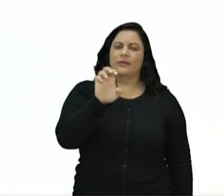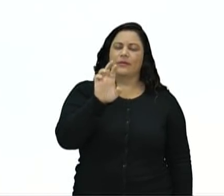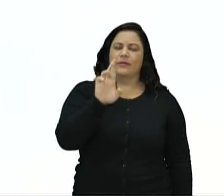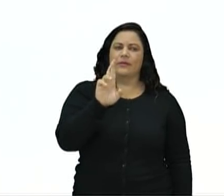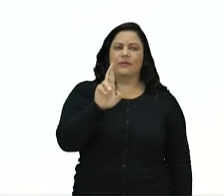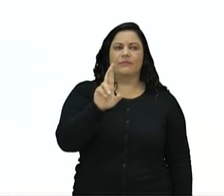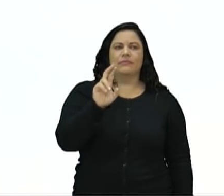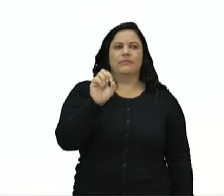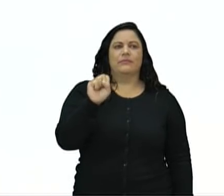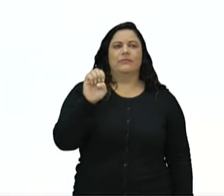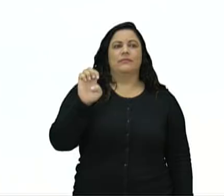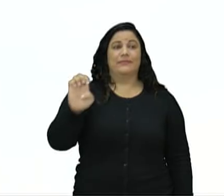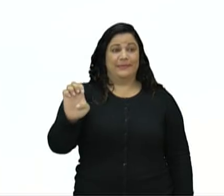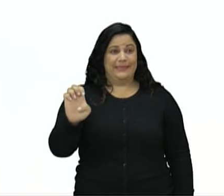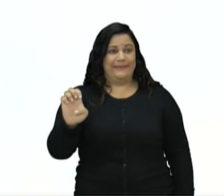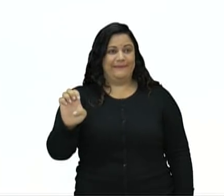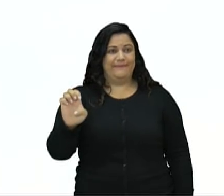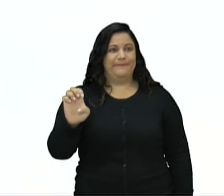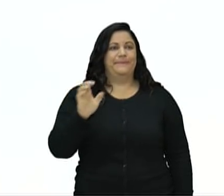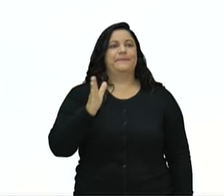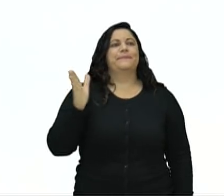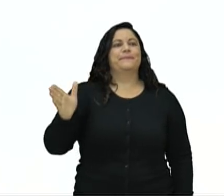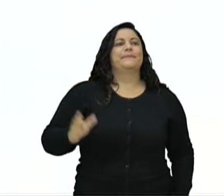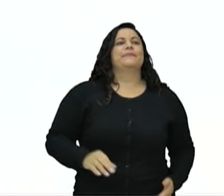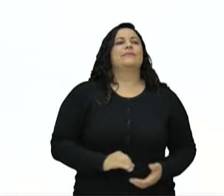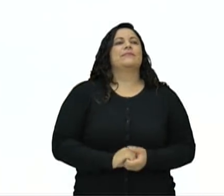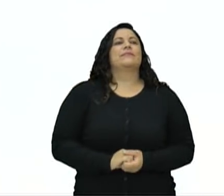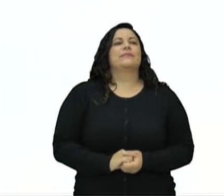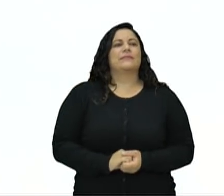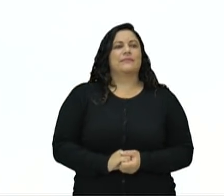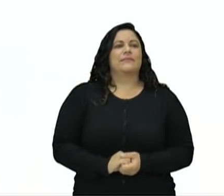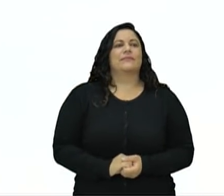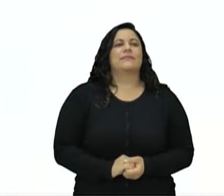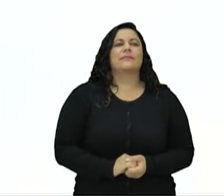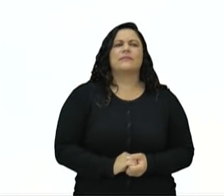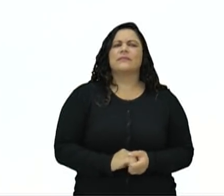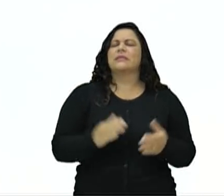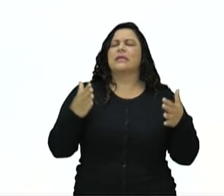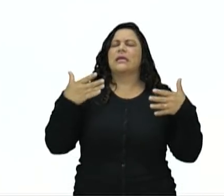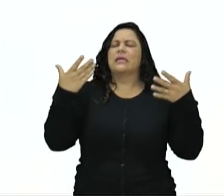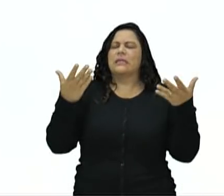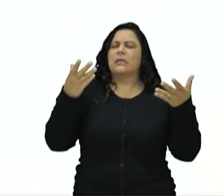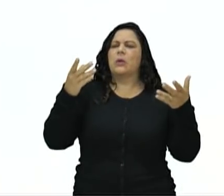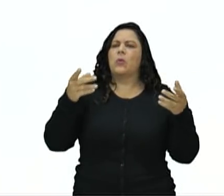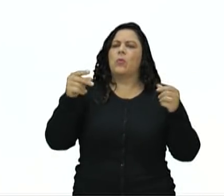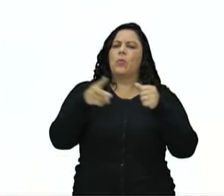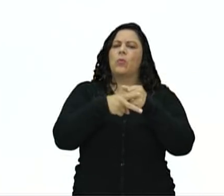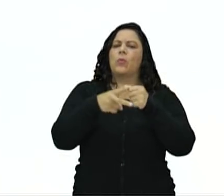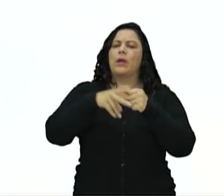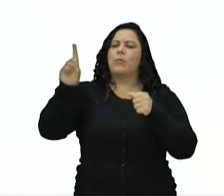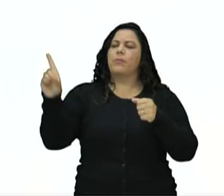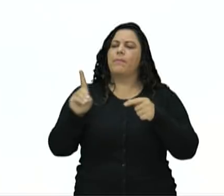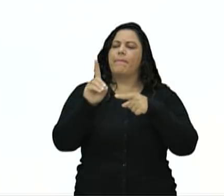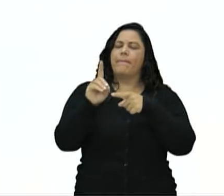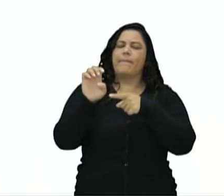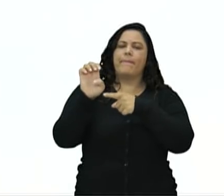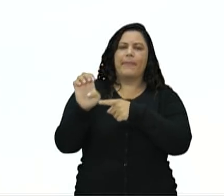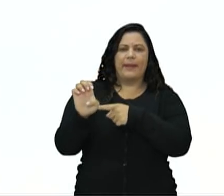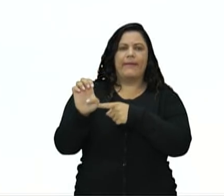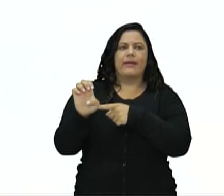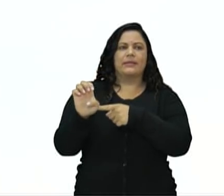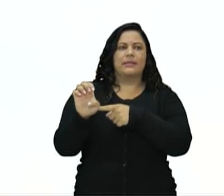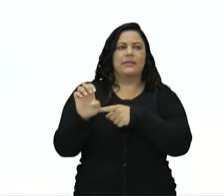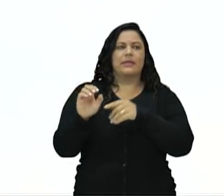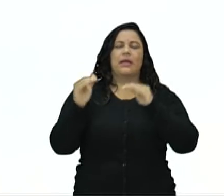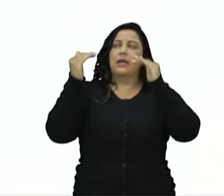modelo de desinência número pessoal e modo temporal para o verbo lembrar-se de, como verbo transitivo indireto. Tá? Então, vocês